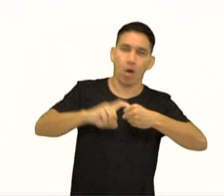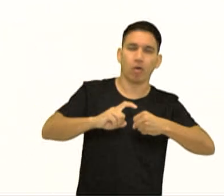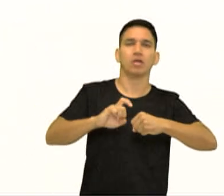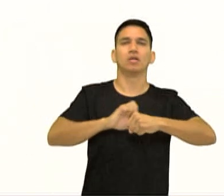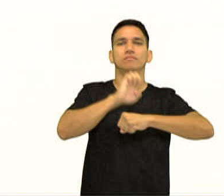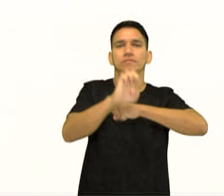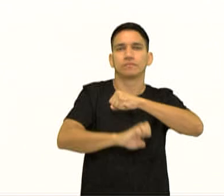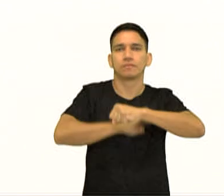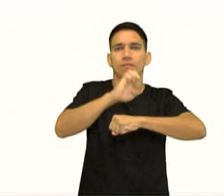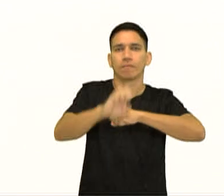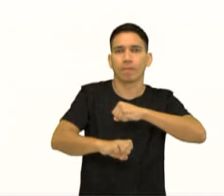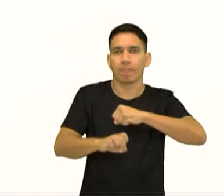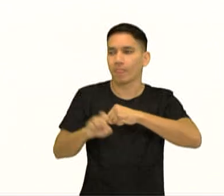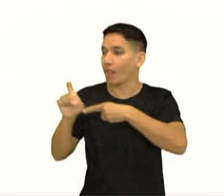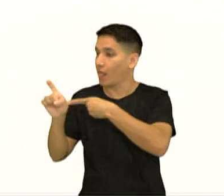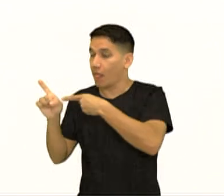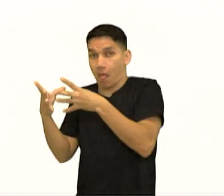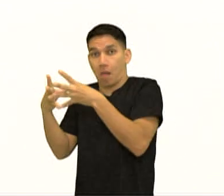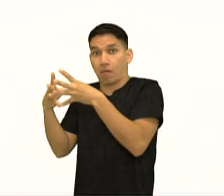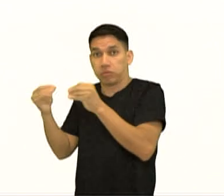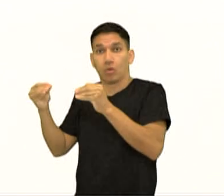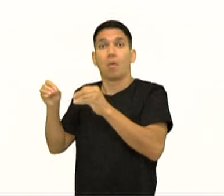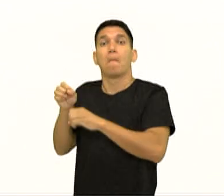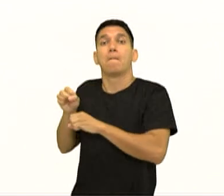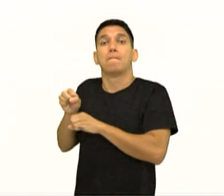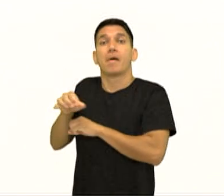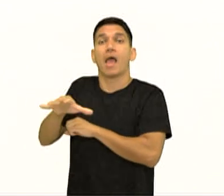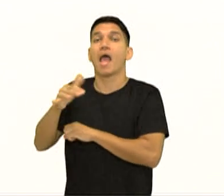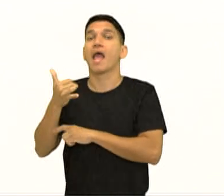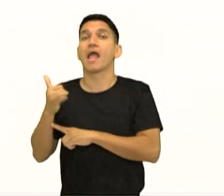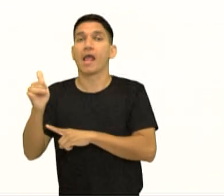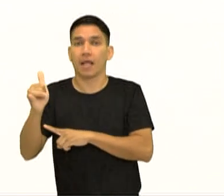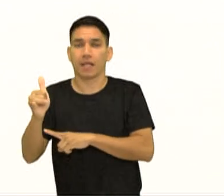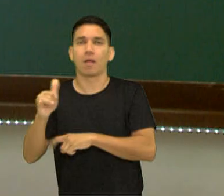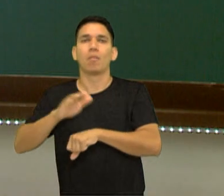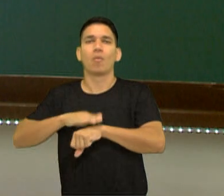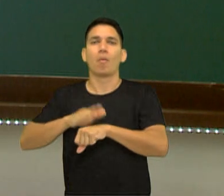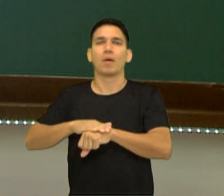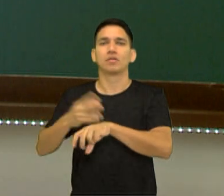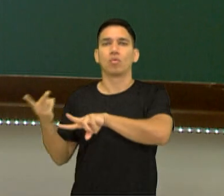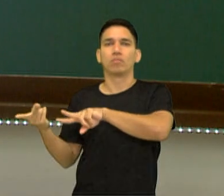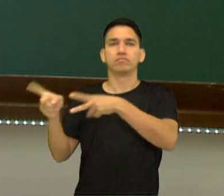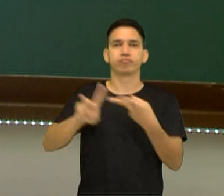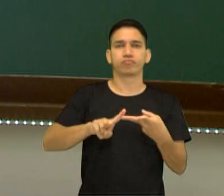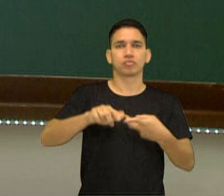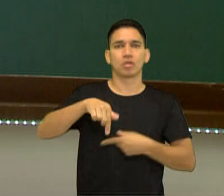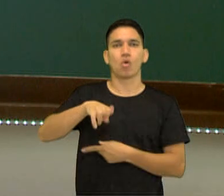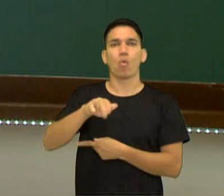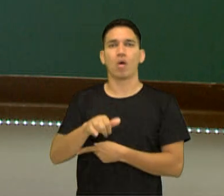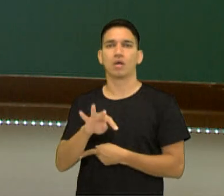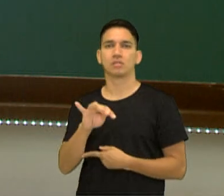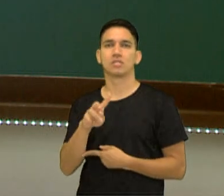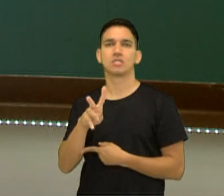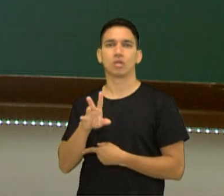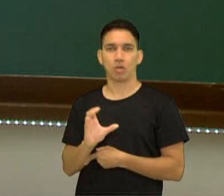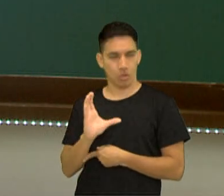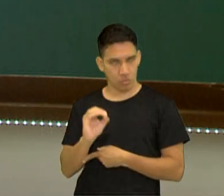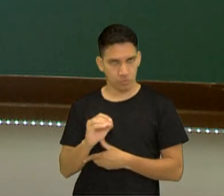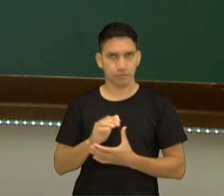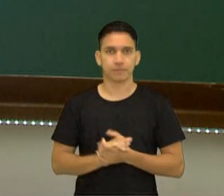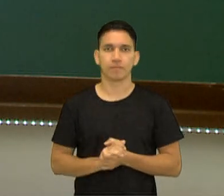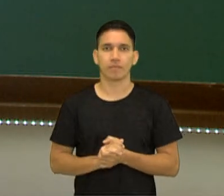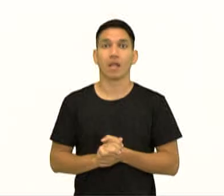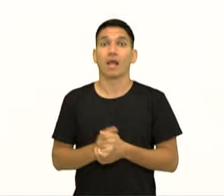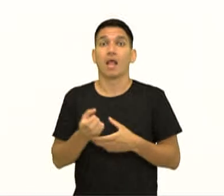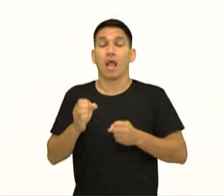elétron libera o mesmo valor de energia que foi absorvido no salto quântico. A liberação da energia, conhecida